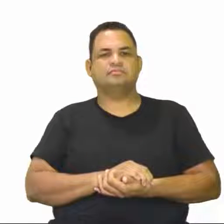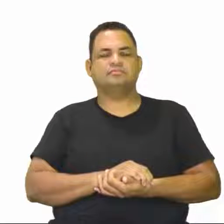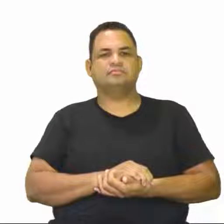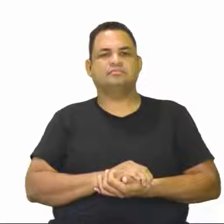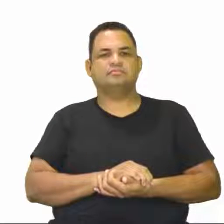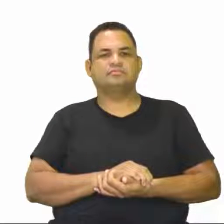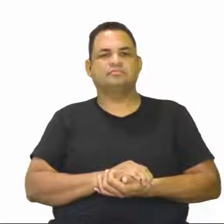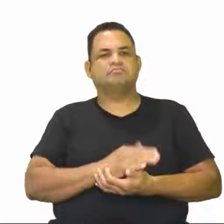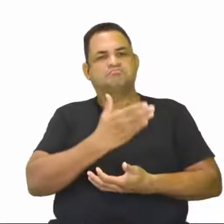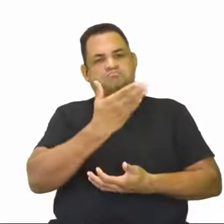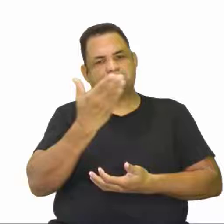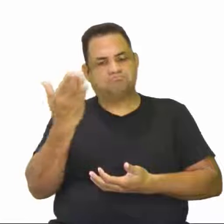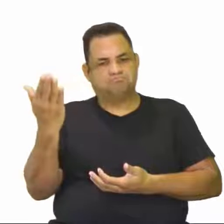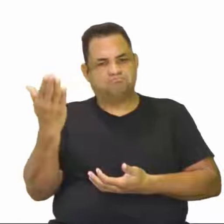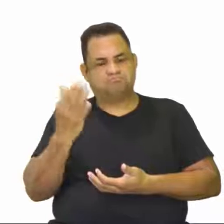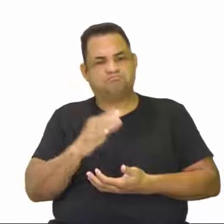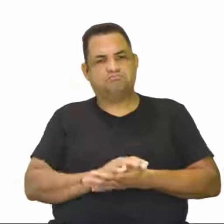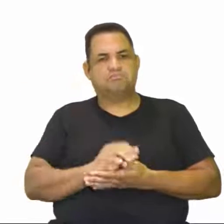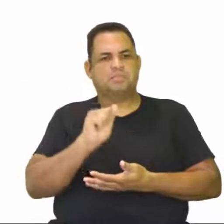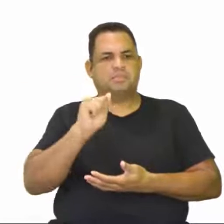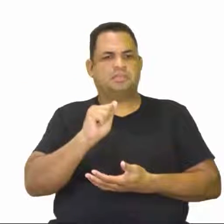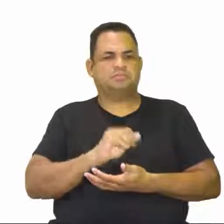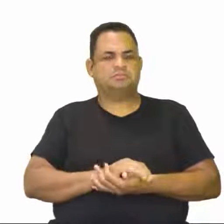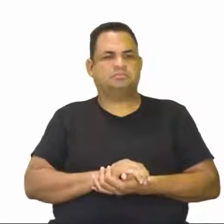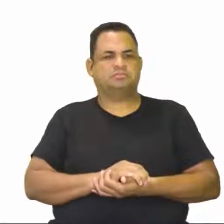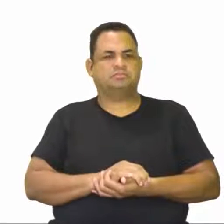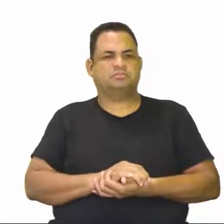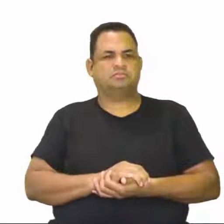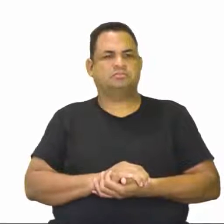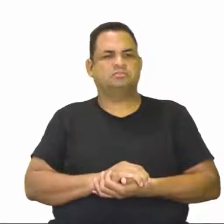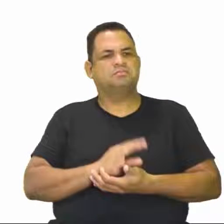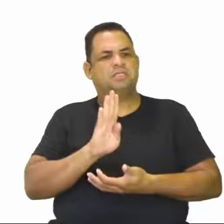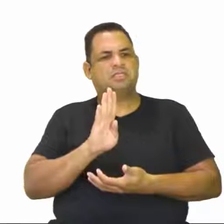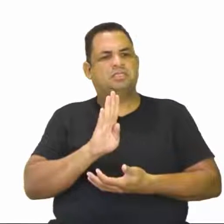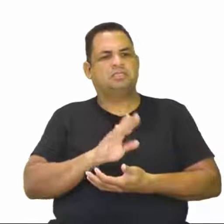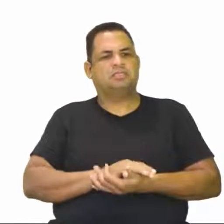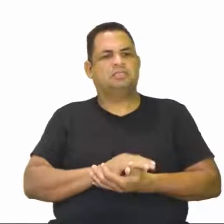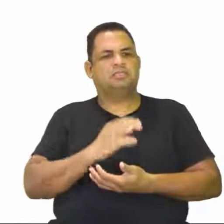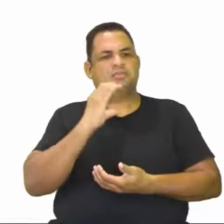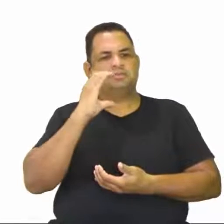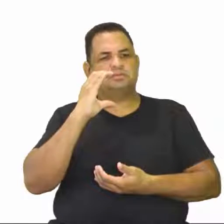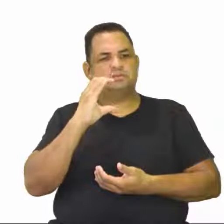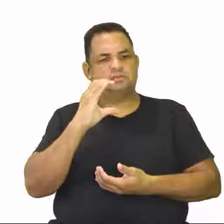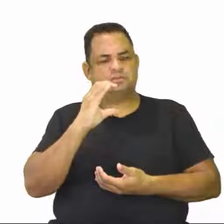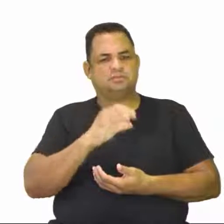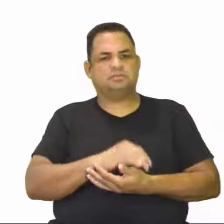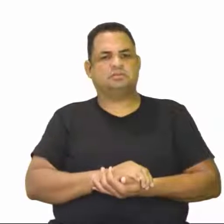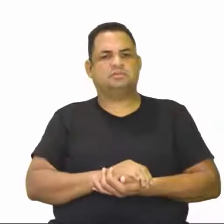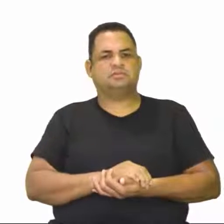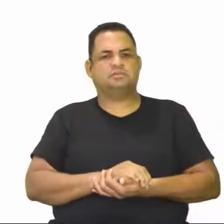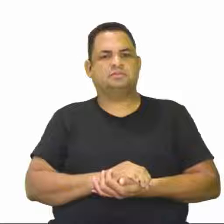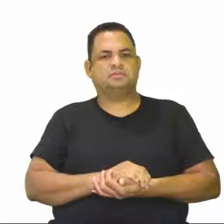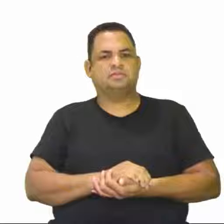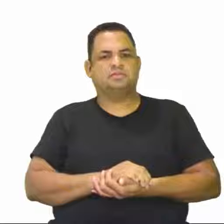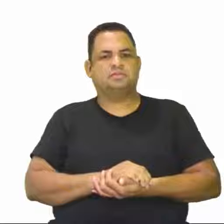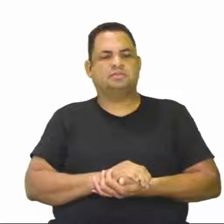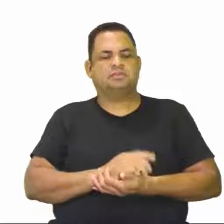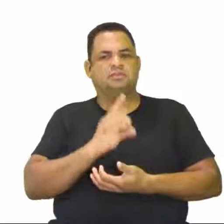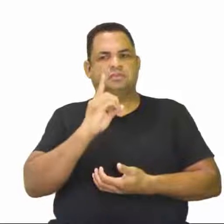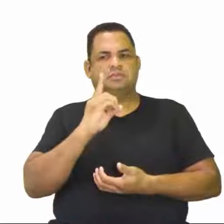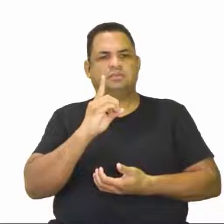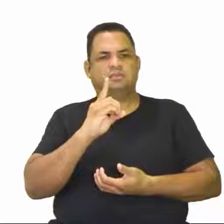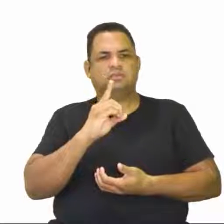poder satisfazer aquelas lacunas? Será que é a letra B? Será que vai ser a letra C, a